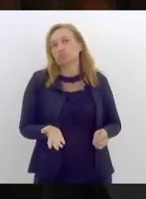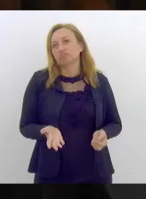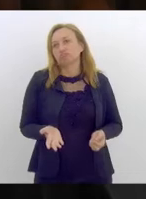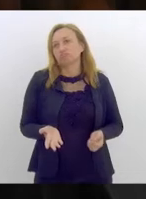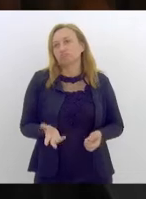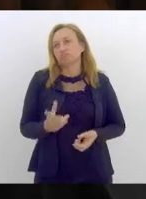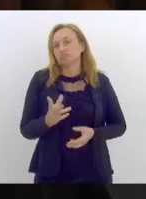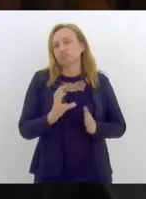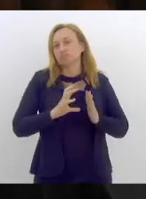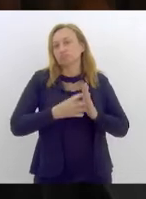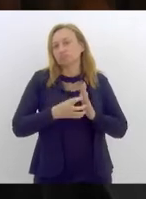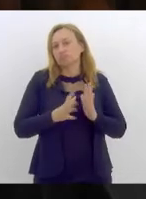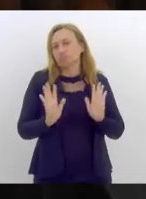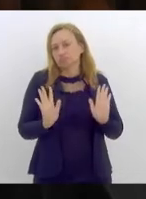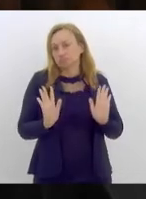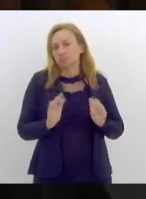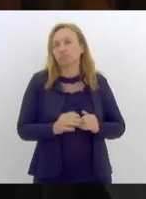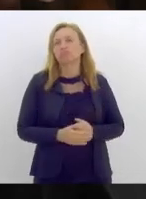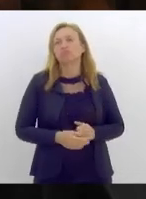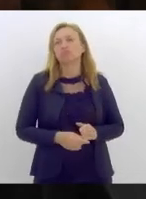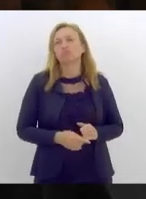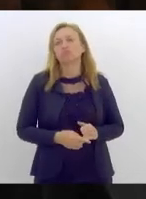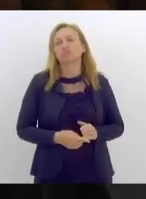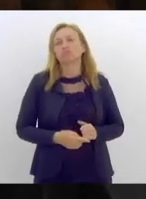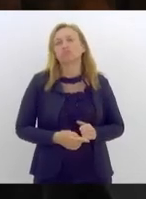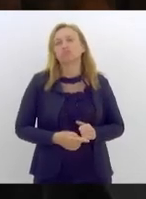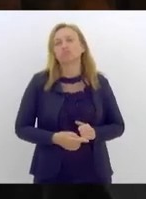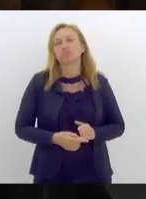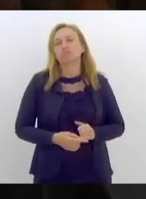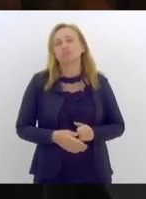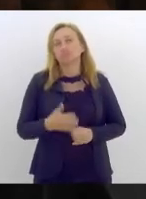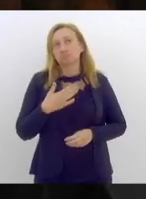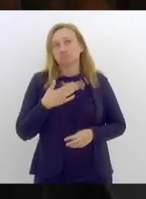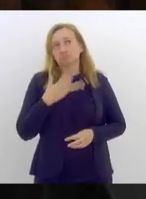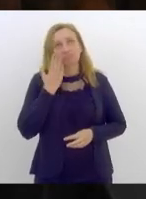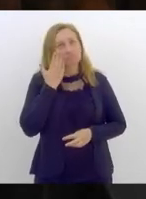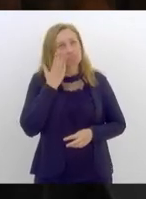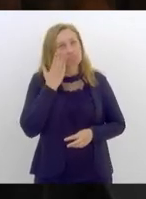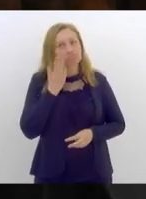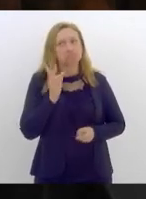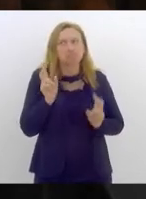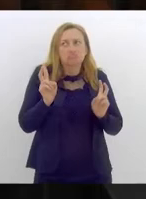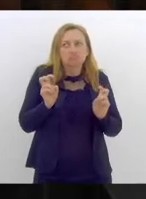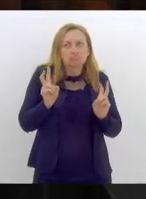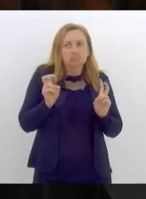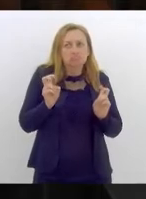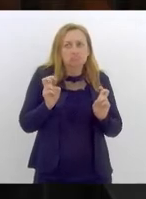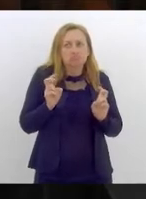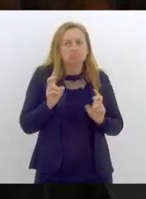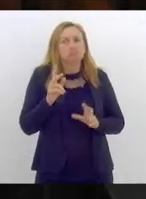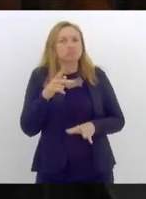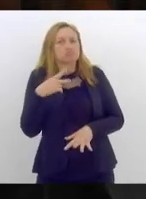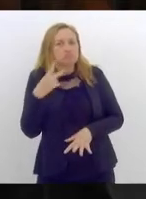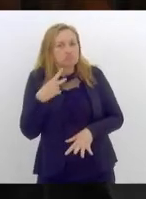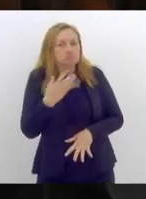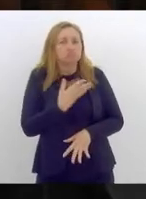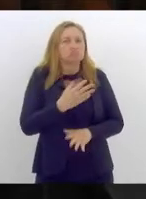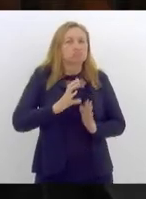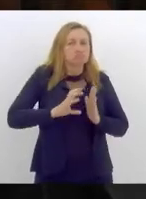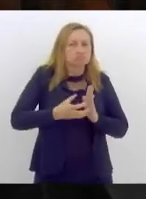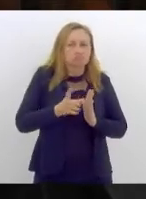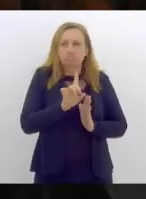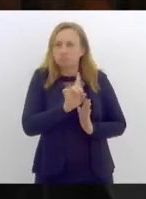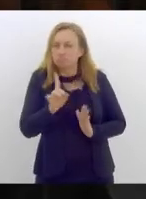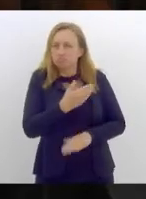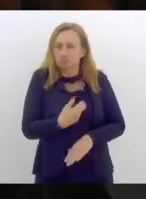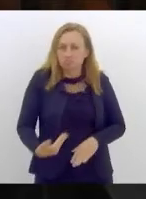de partido no meu entendimento essa é uma questão política de partido não